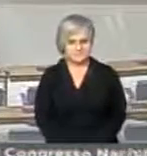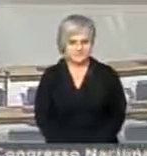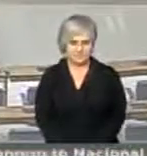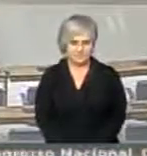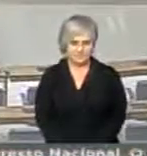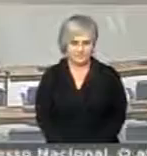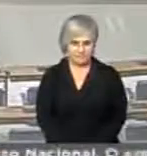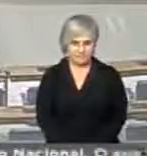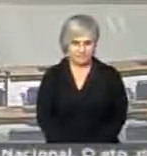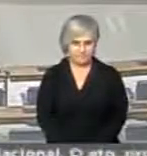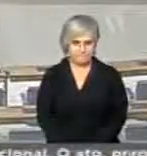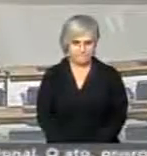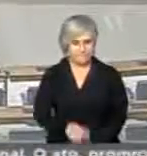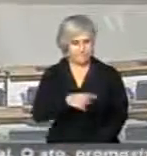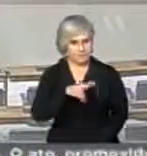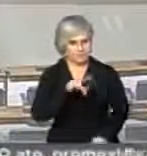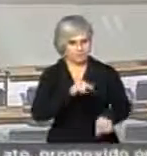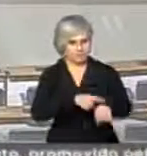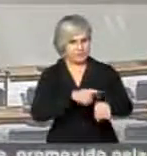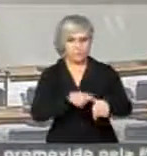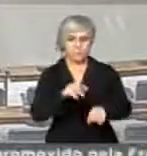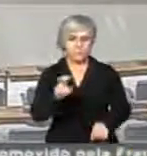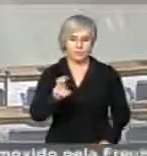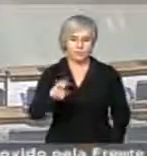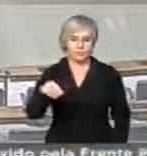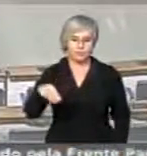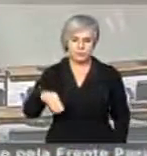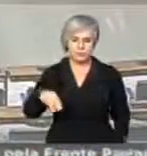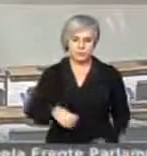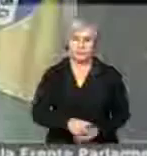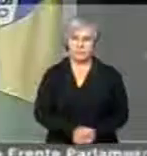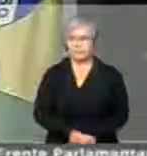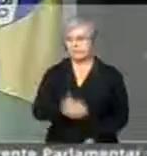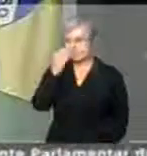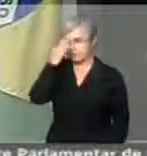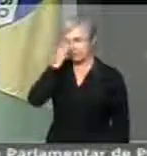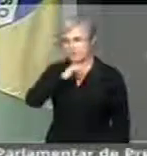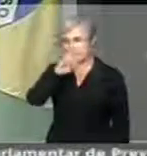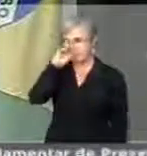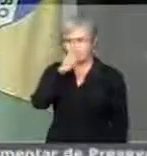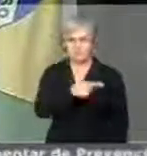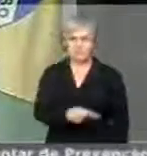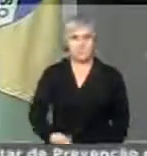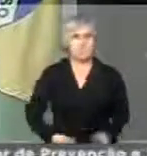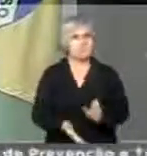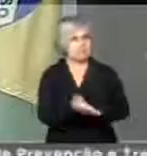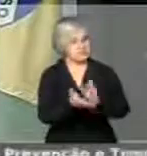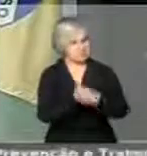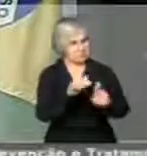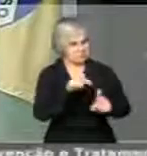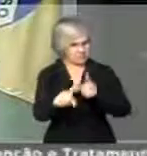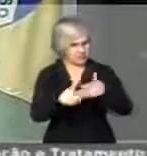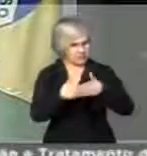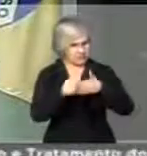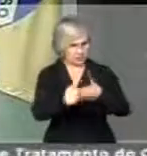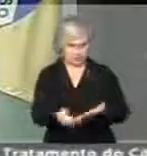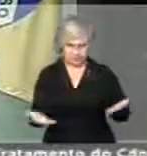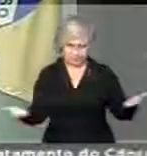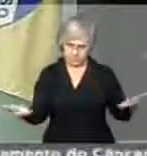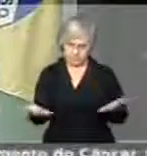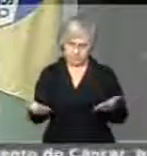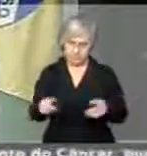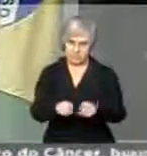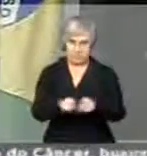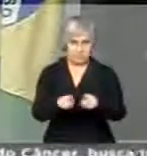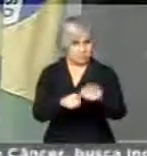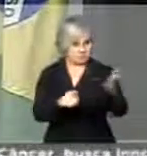de 5 minutos. Obrigado, senhor presidente. Parabéns pela condução dos trabalhos, Mauro Pereira, também do